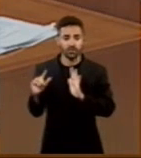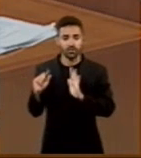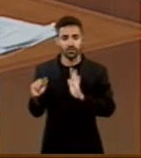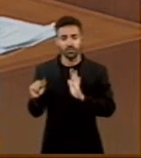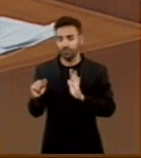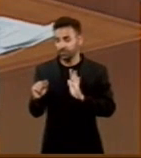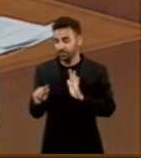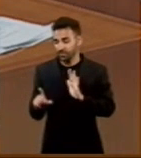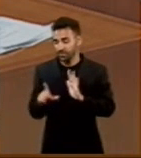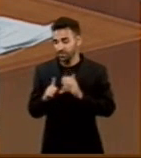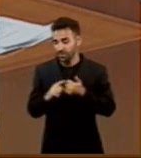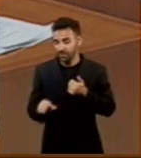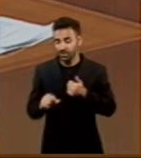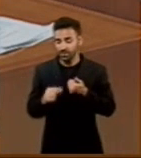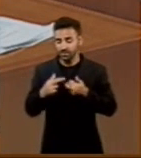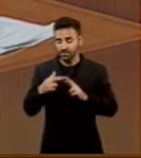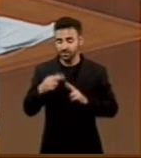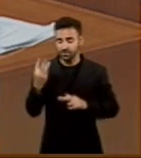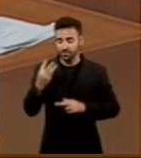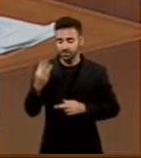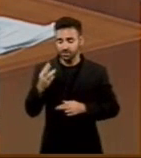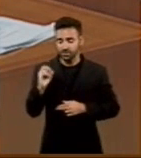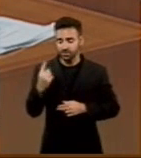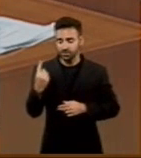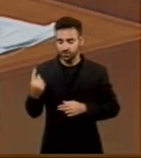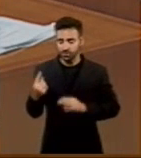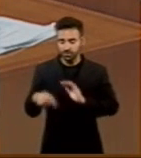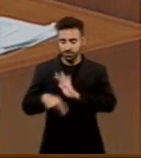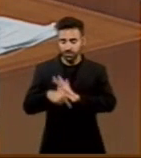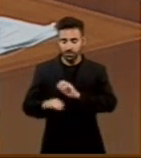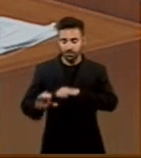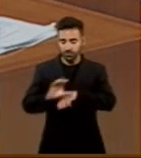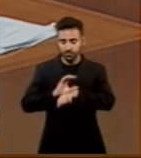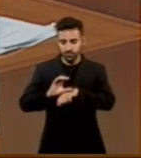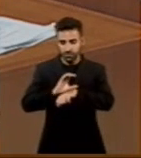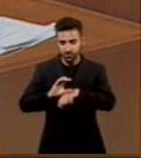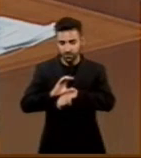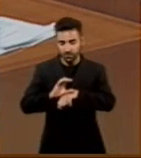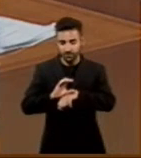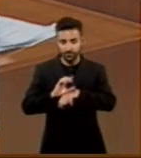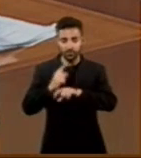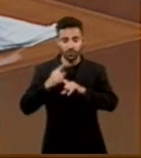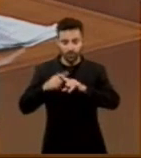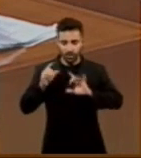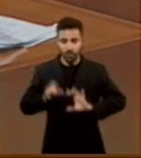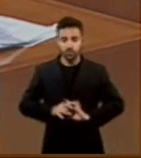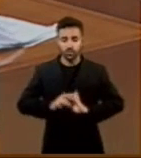do inciso 3º do artigo 102 da Constituição Federal, que o autoriza.